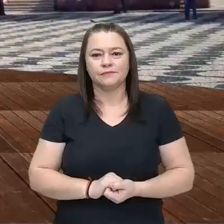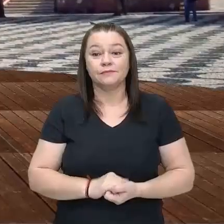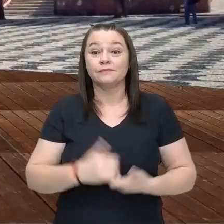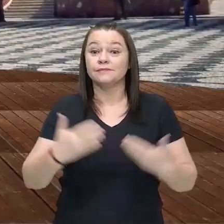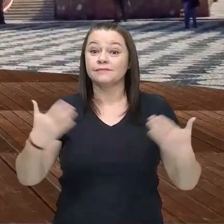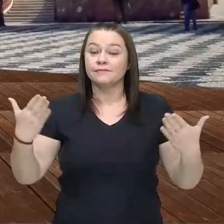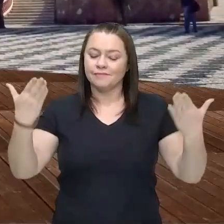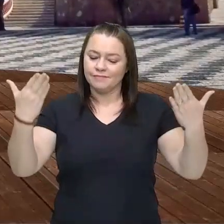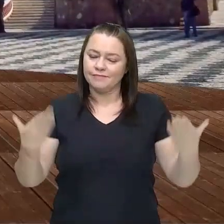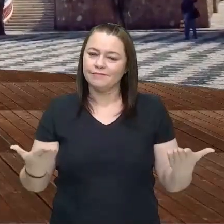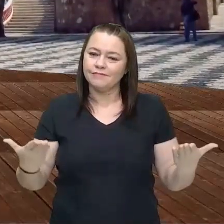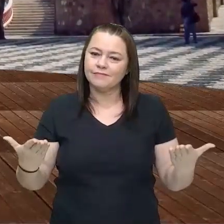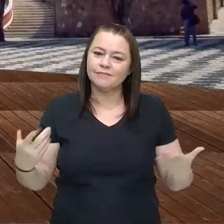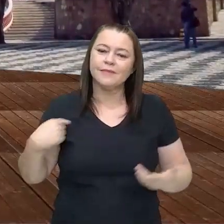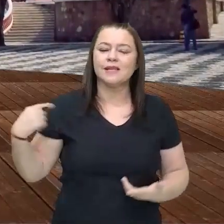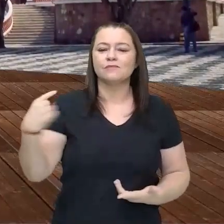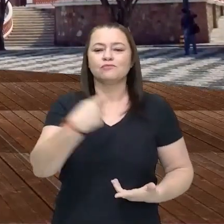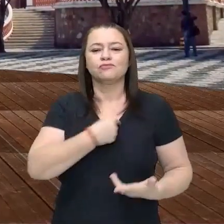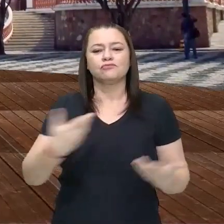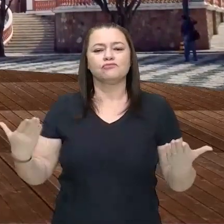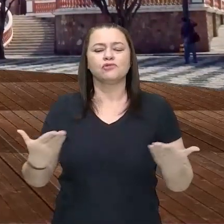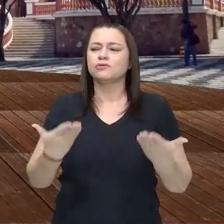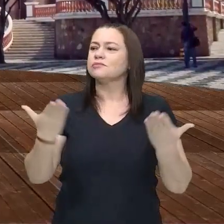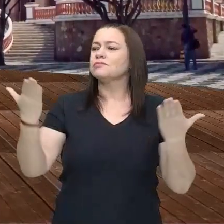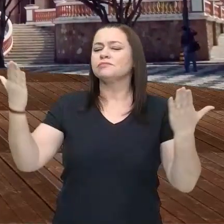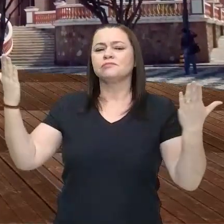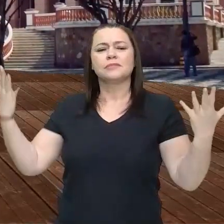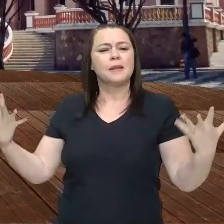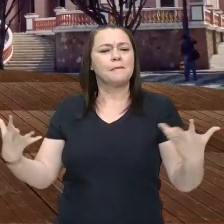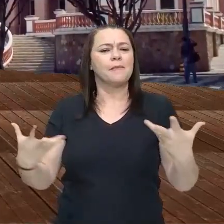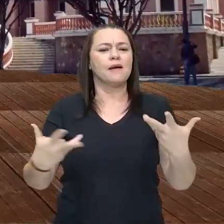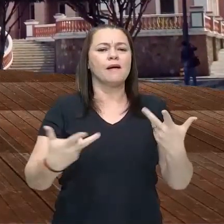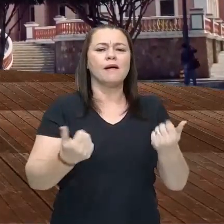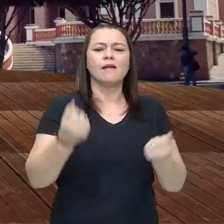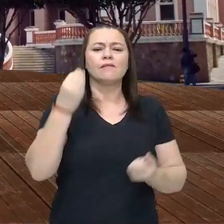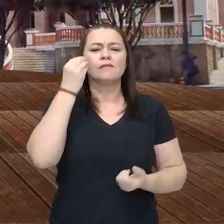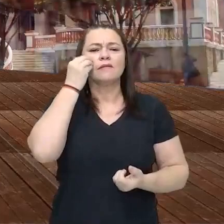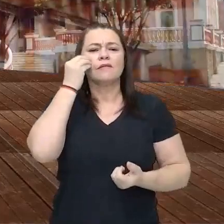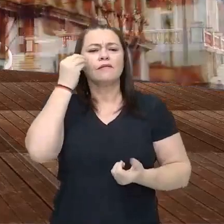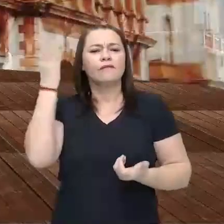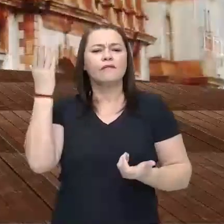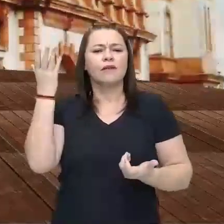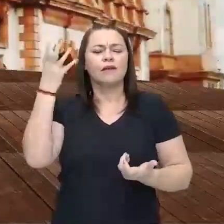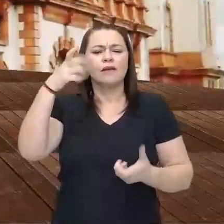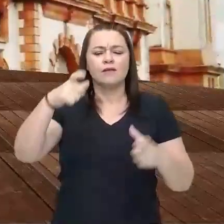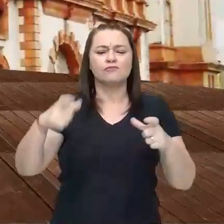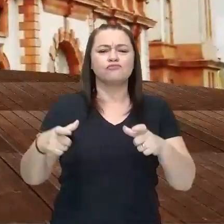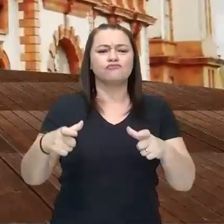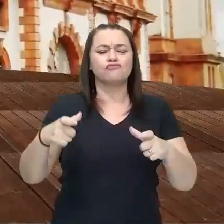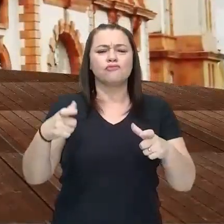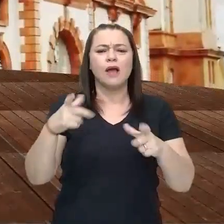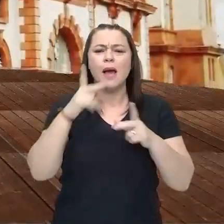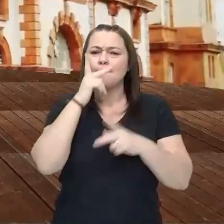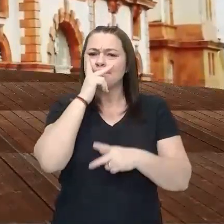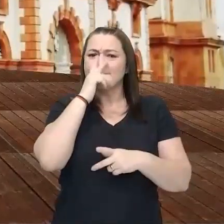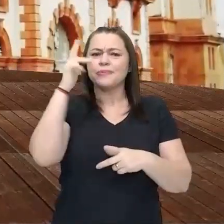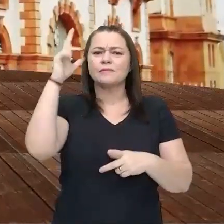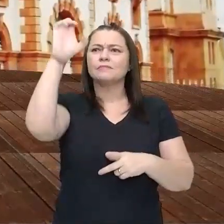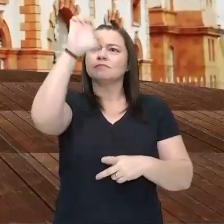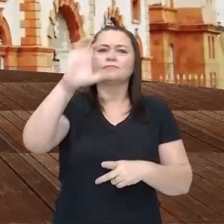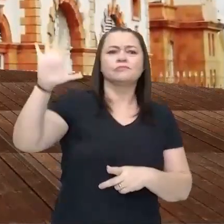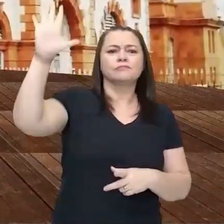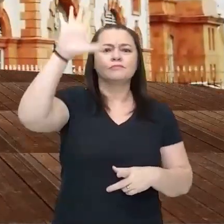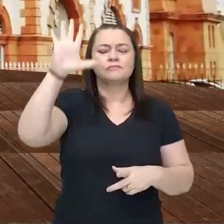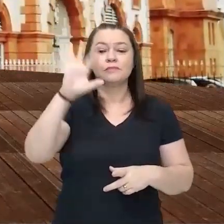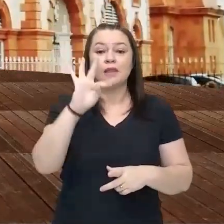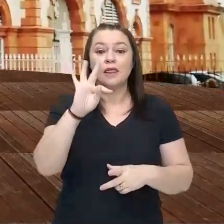E cá estamos nós nesse cenário maravilhoso. Olha só, cidade europeia, rapaz. Já diria o grande